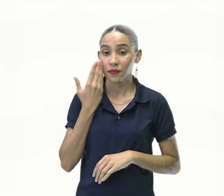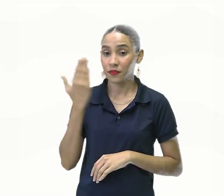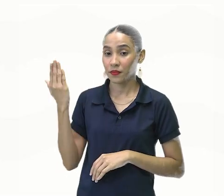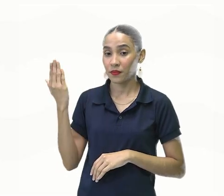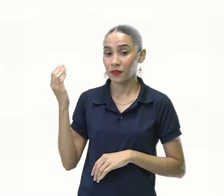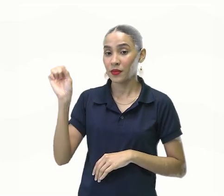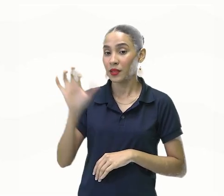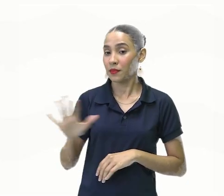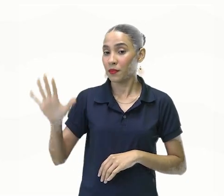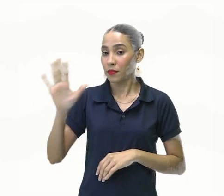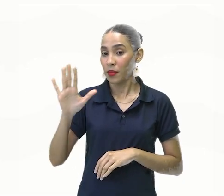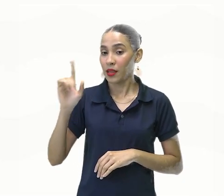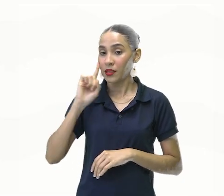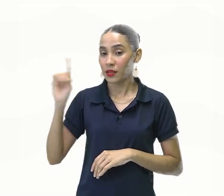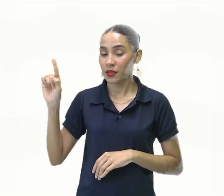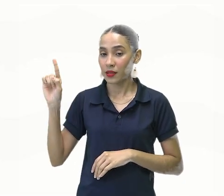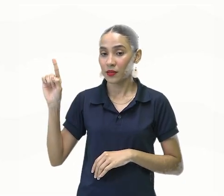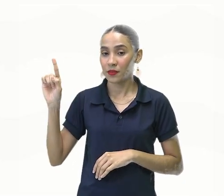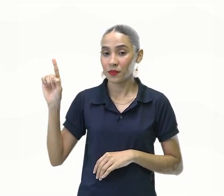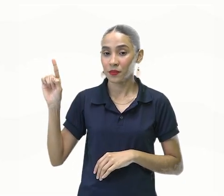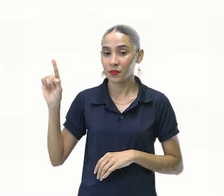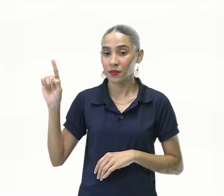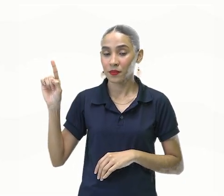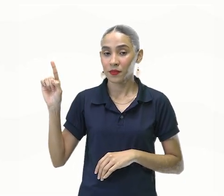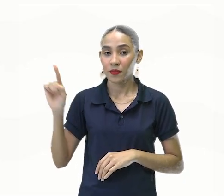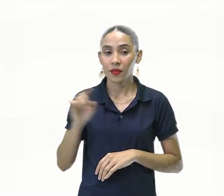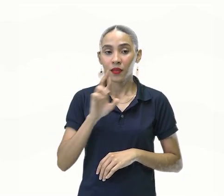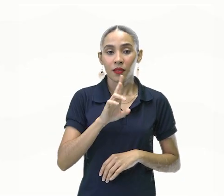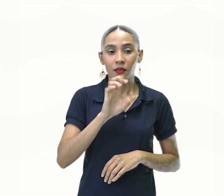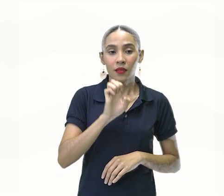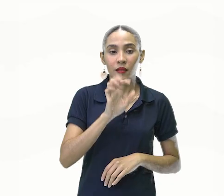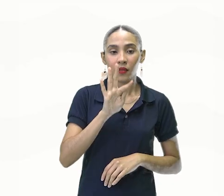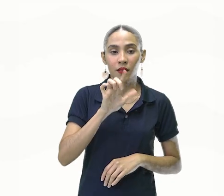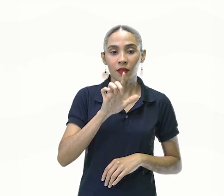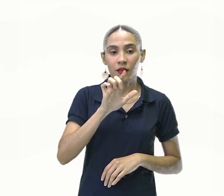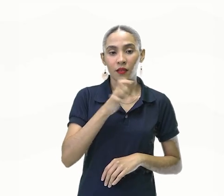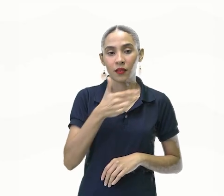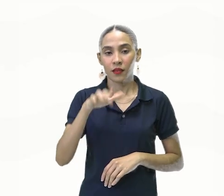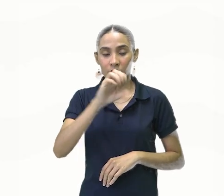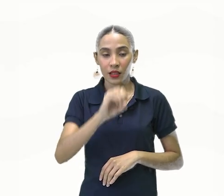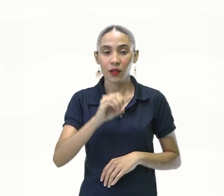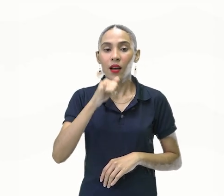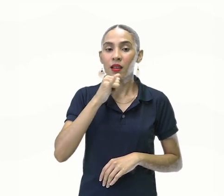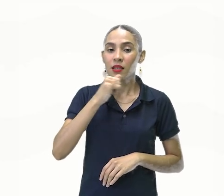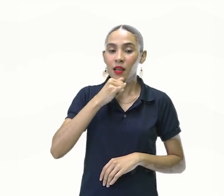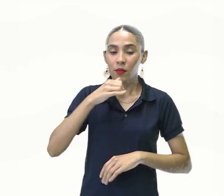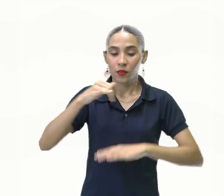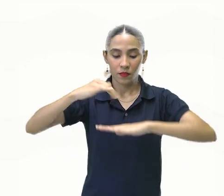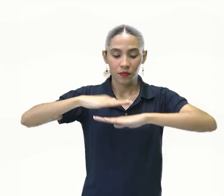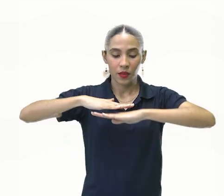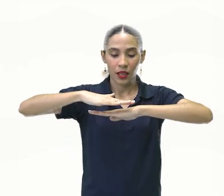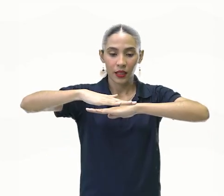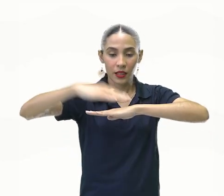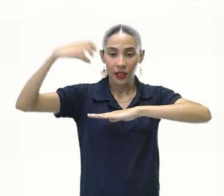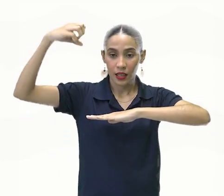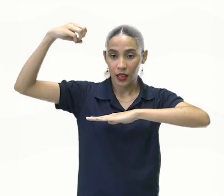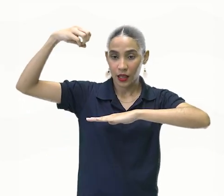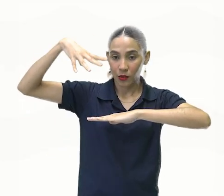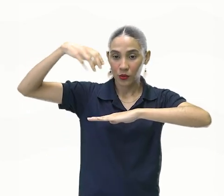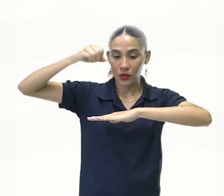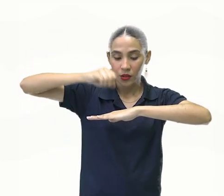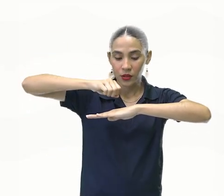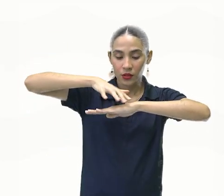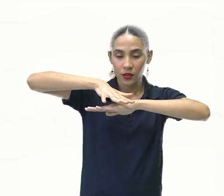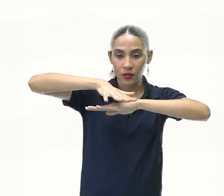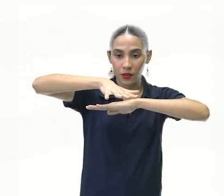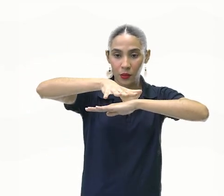Aí temos essa imagem com esses fenômenos da reflexão, que a luz atinge uma superfície